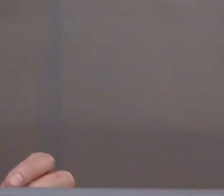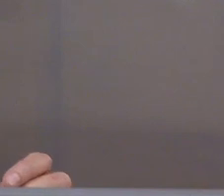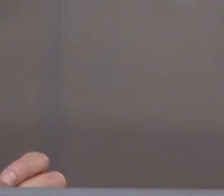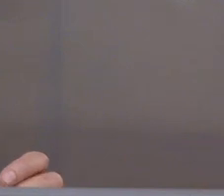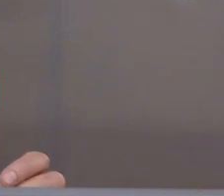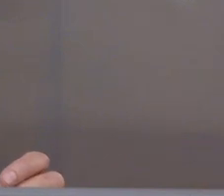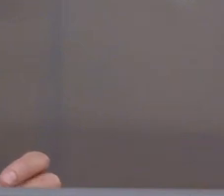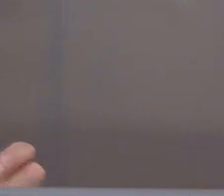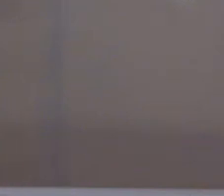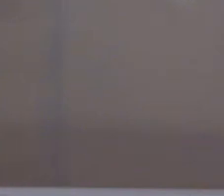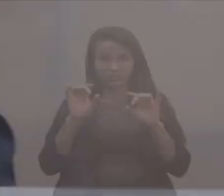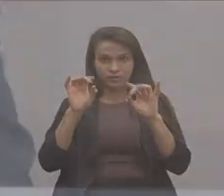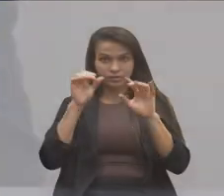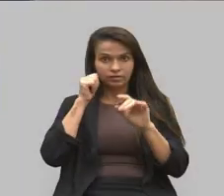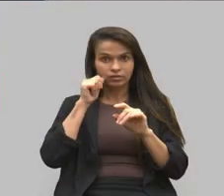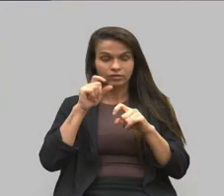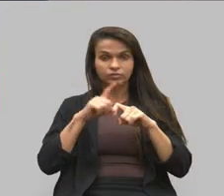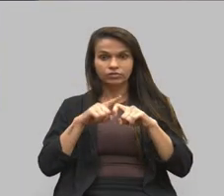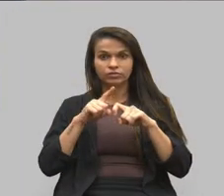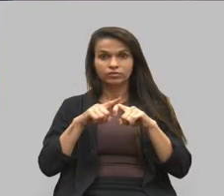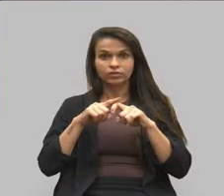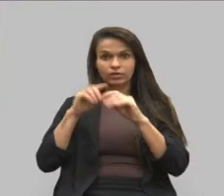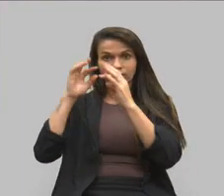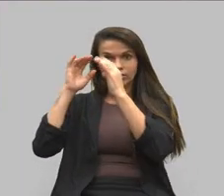e Doutora em neurociências